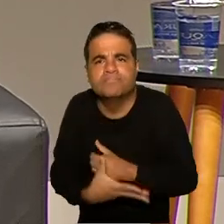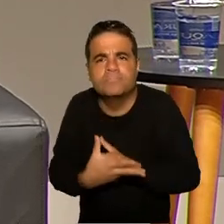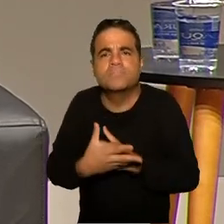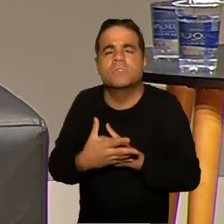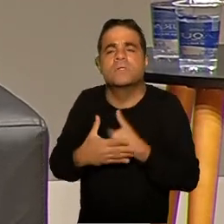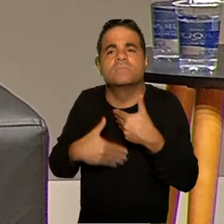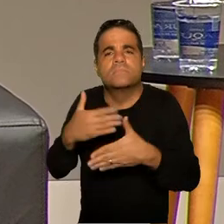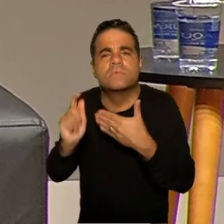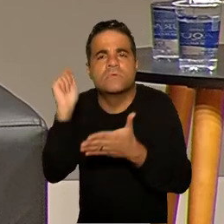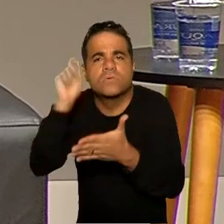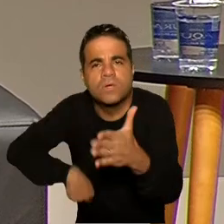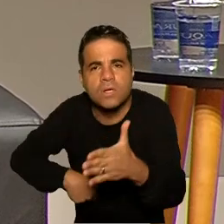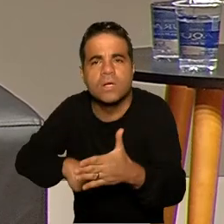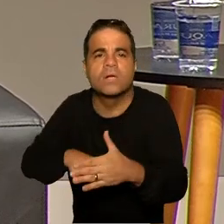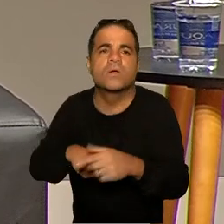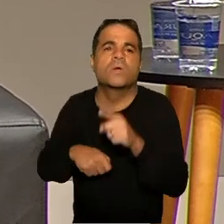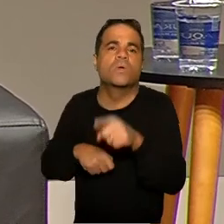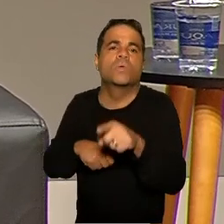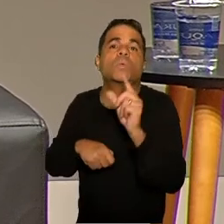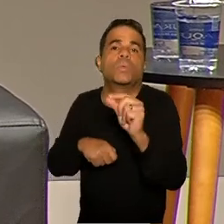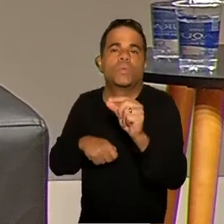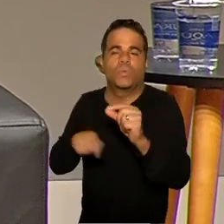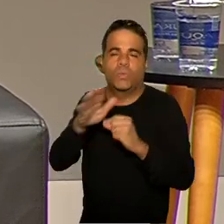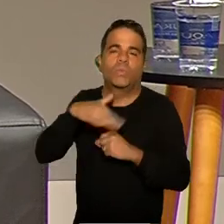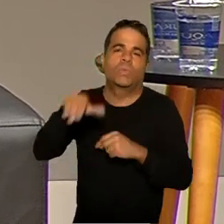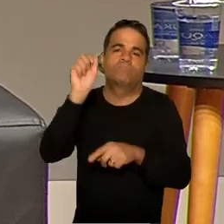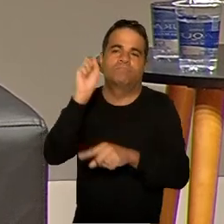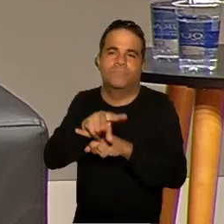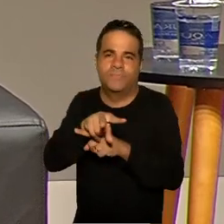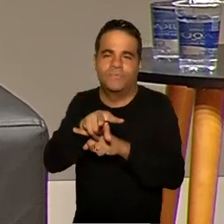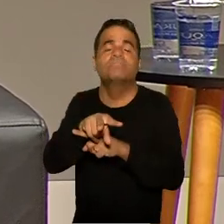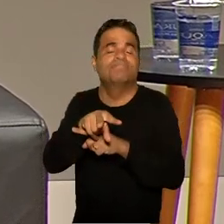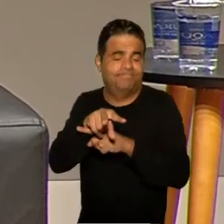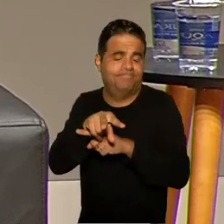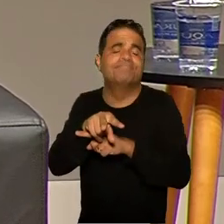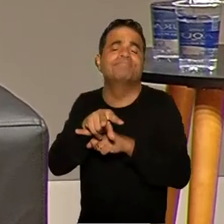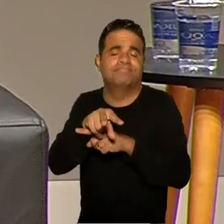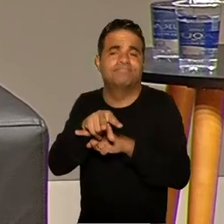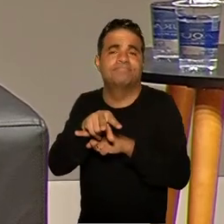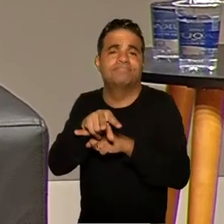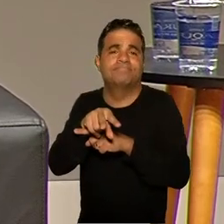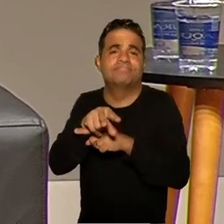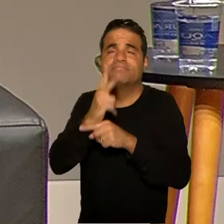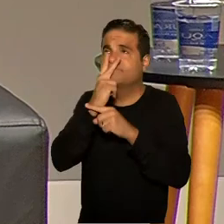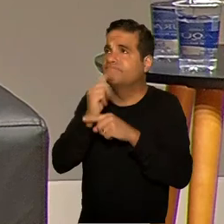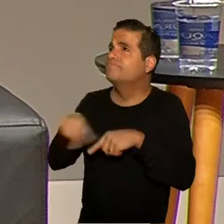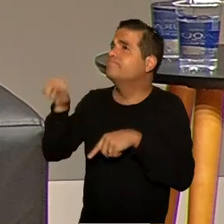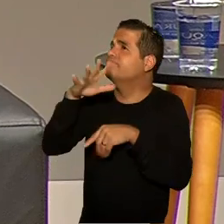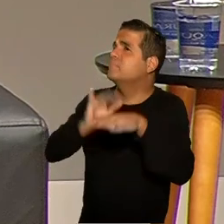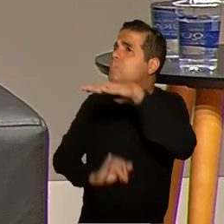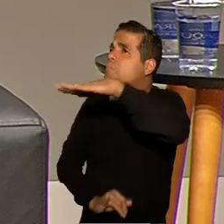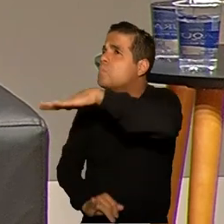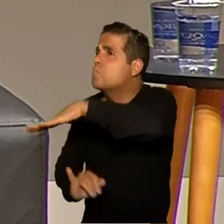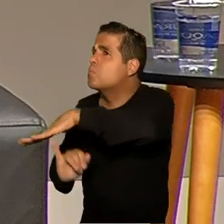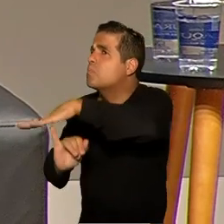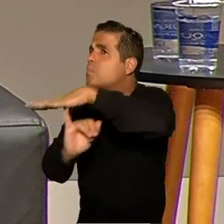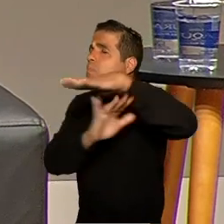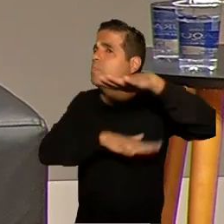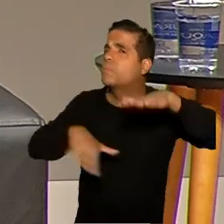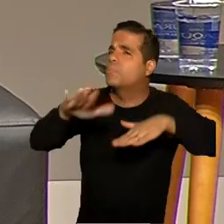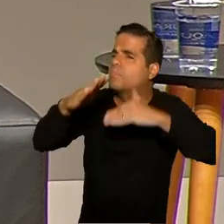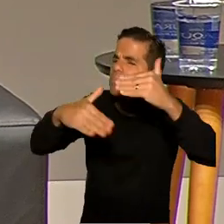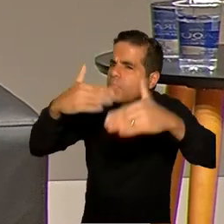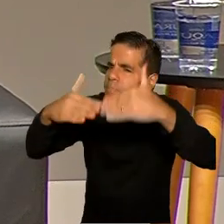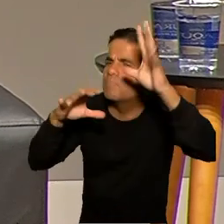contração no no né Então as instituições culturais no